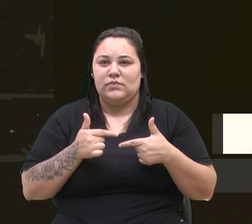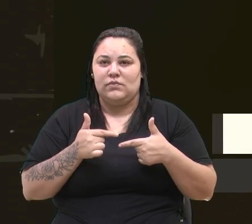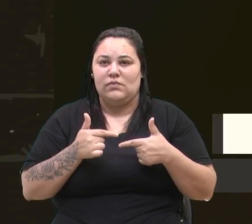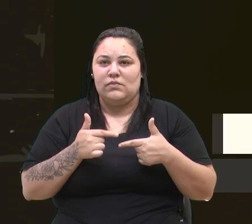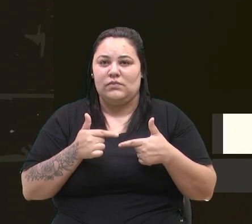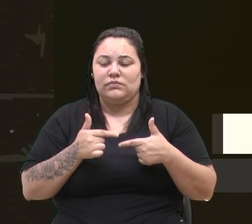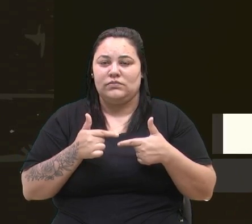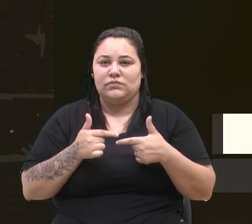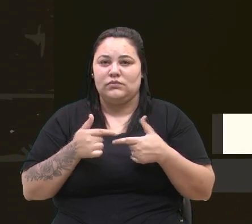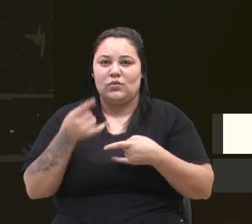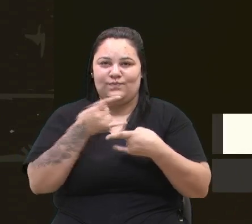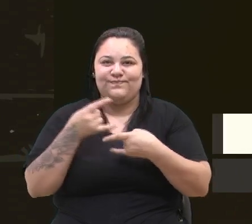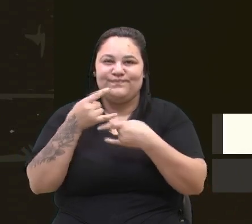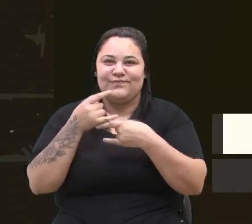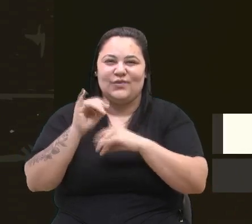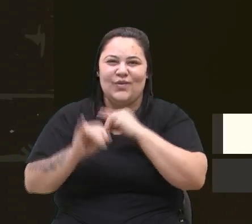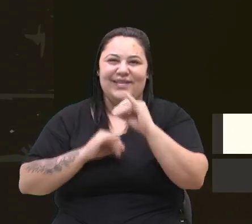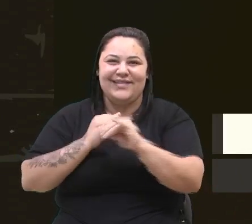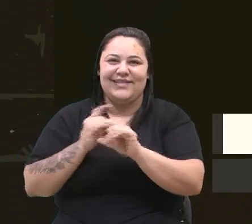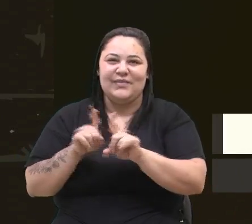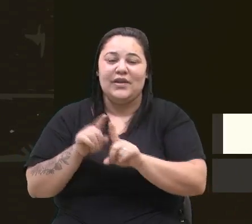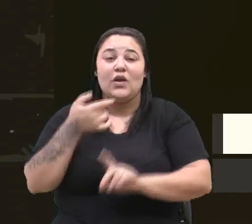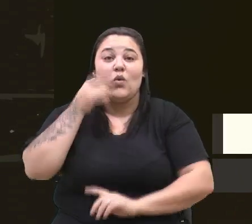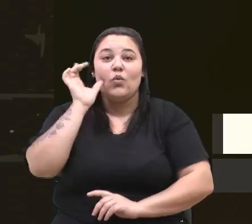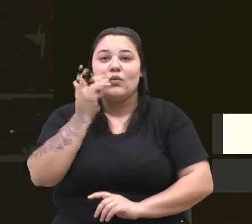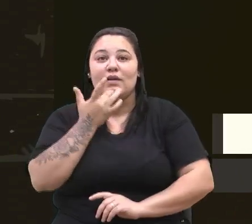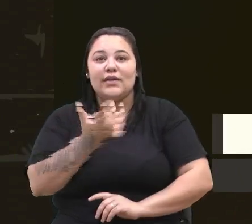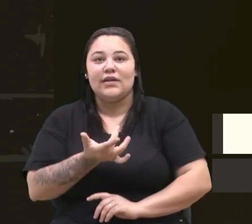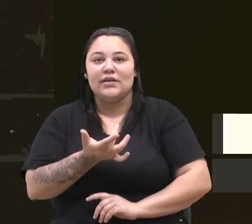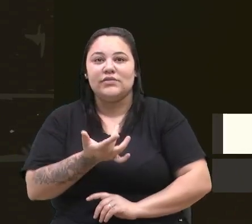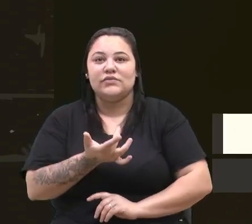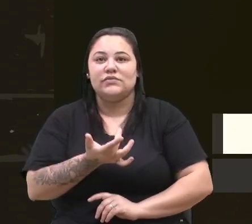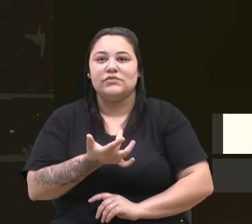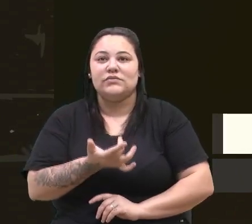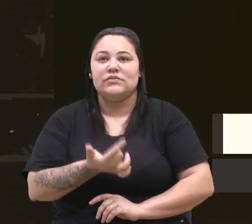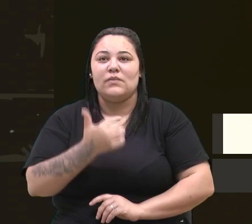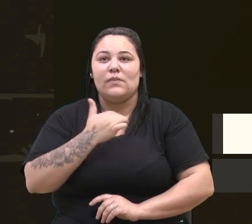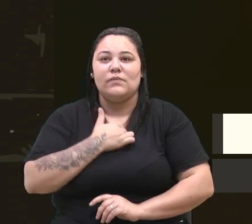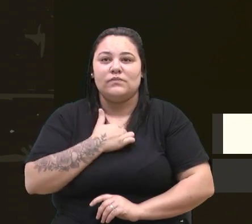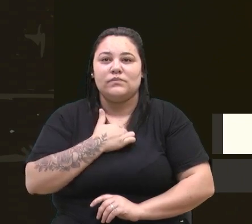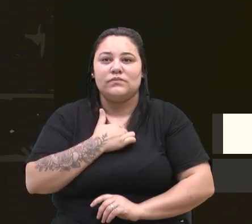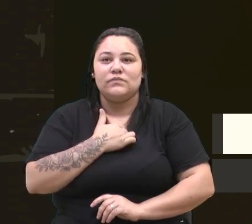possibilidade online. E ontem à tarde eu estive, então,